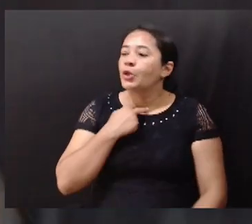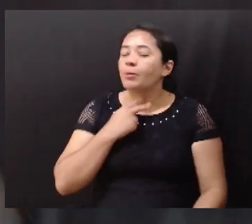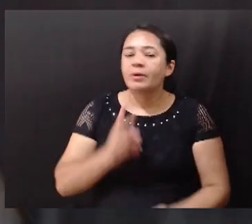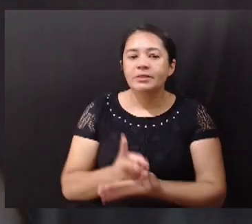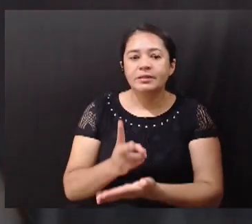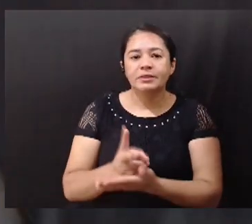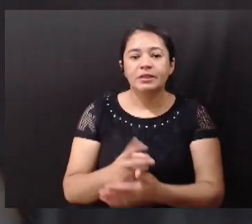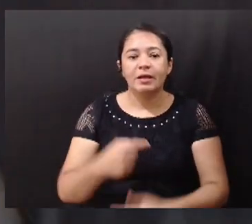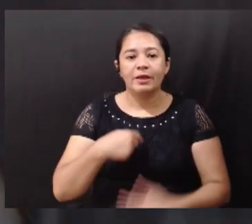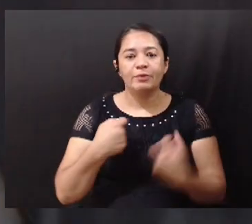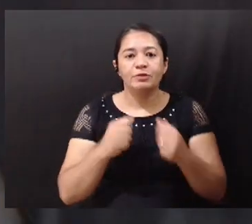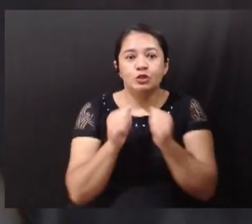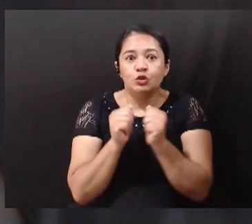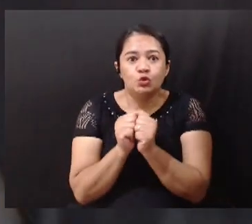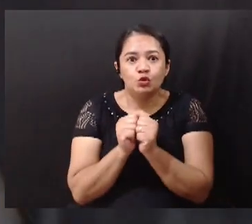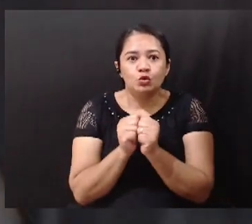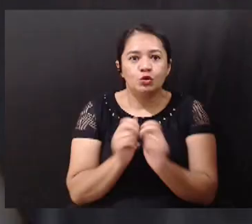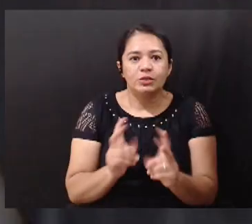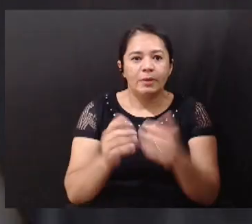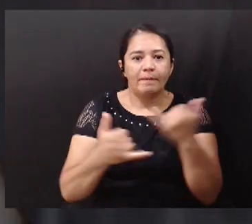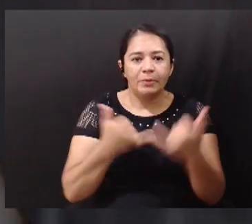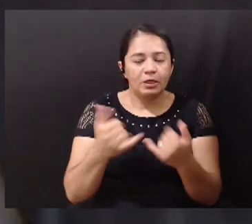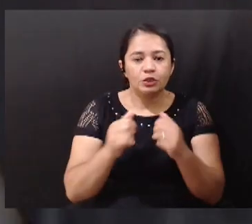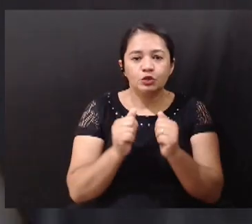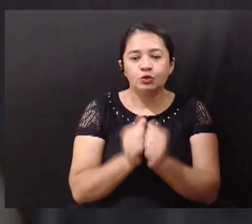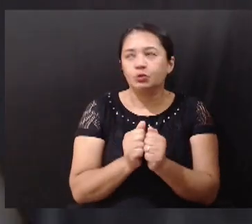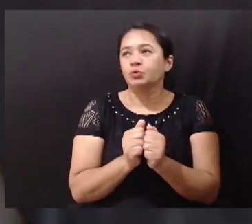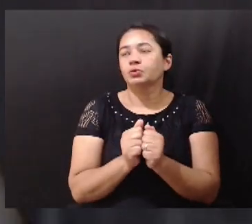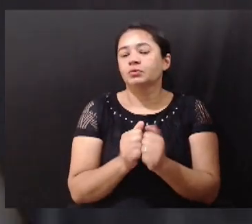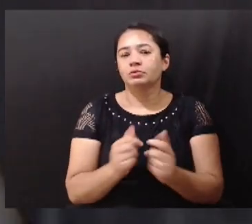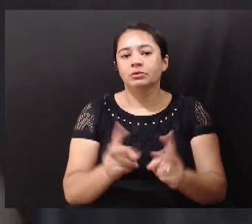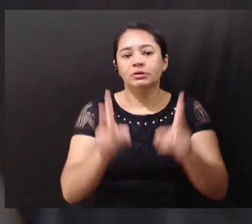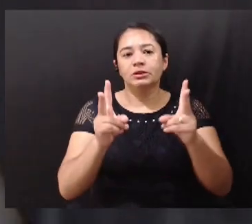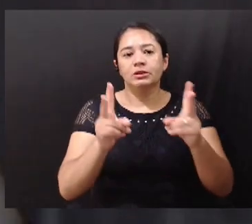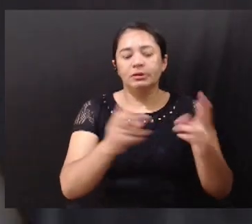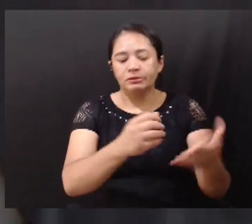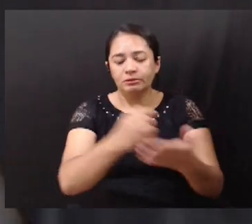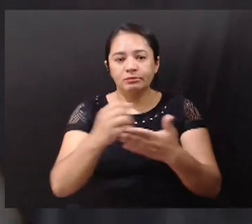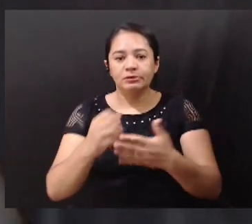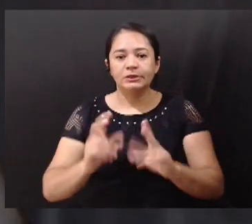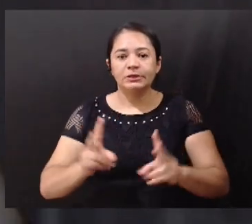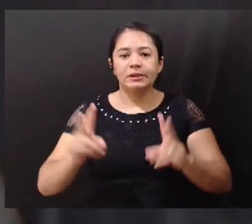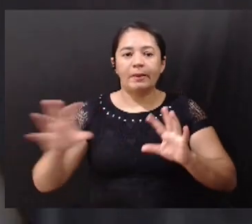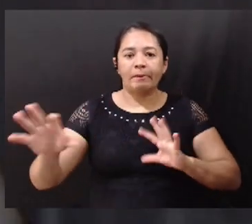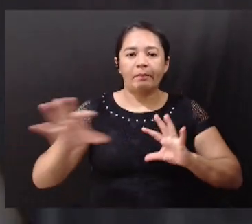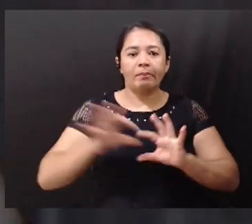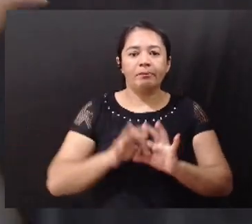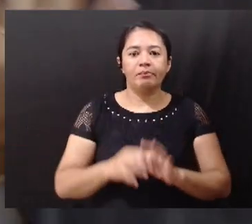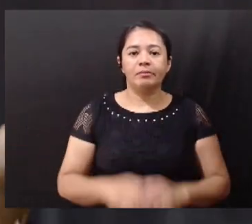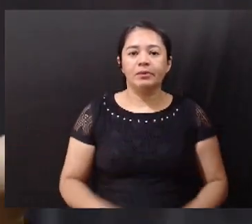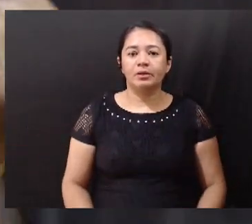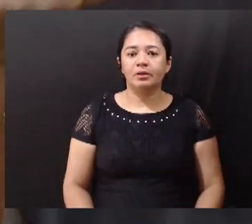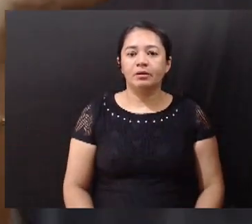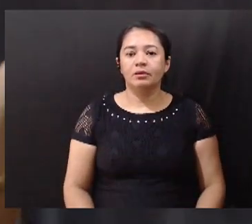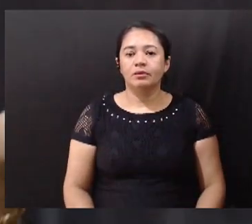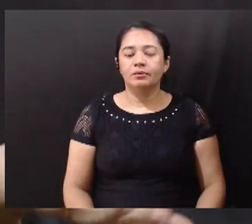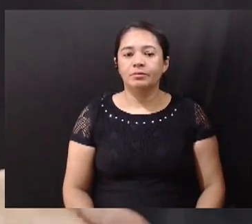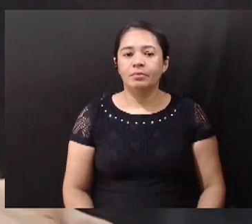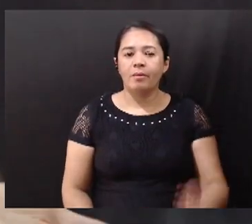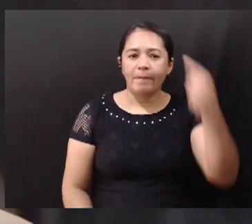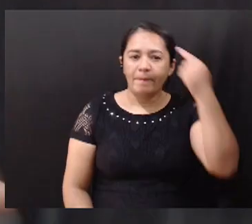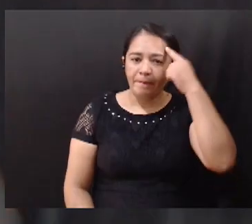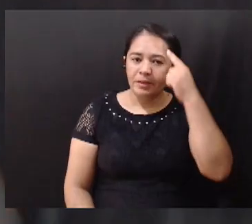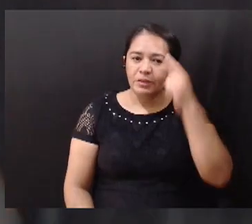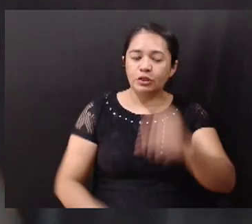estar junto, eu preciso brincar junto, eu preciso trazer o tempo todo alguma demanda para ela. Então, pensar no momento